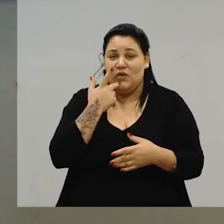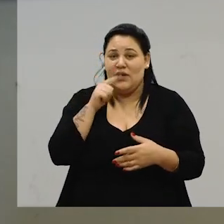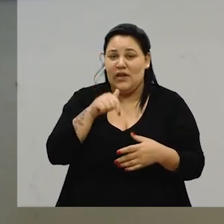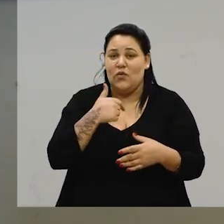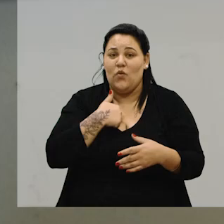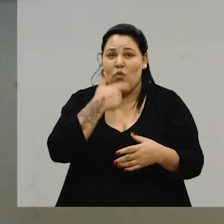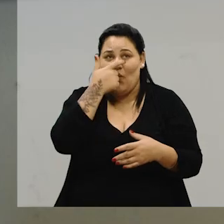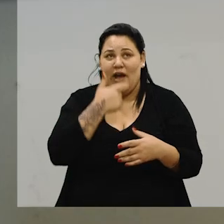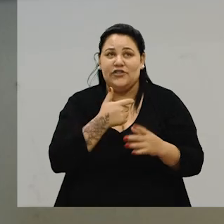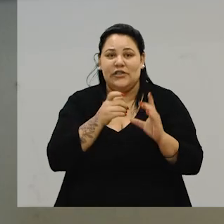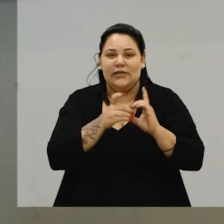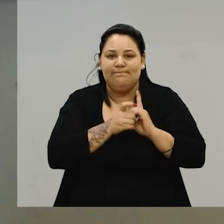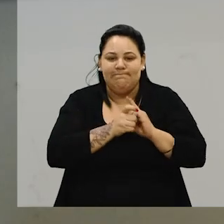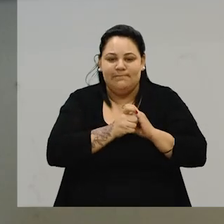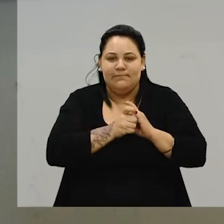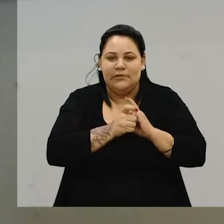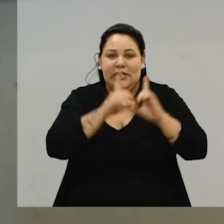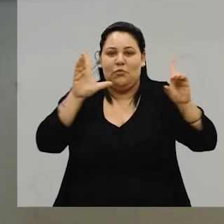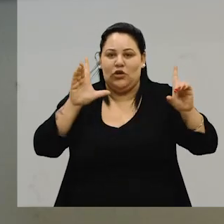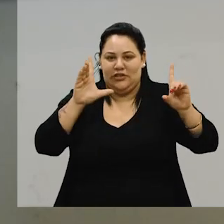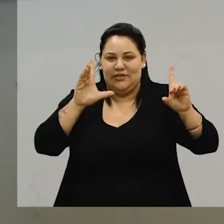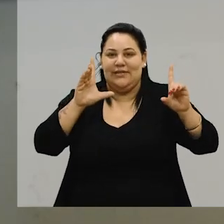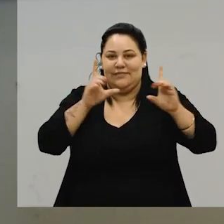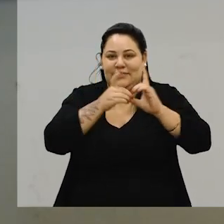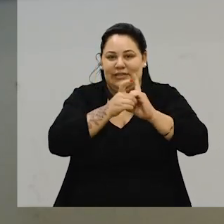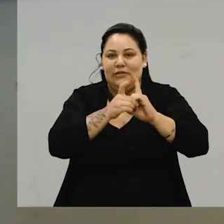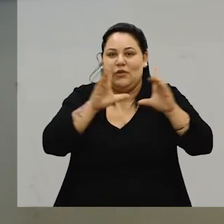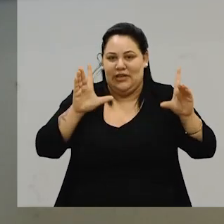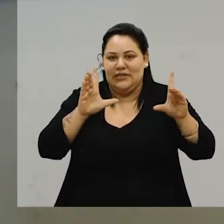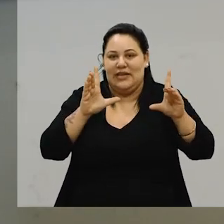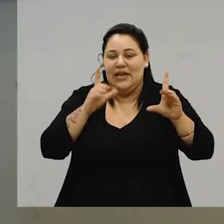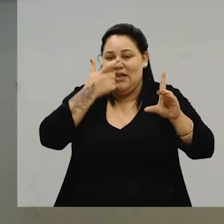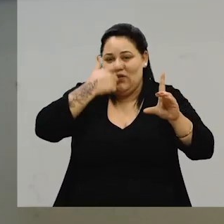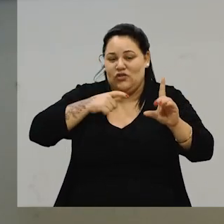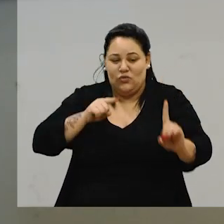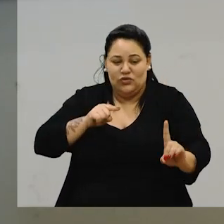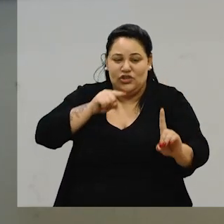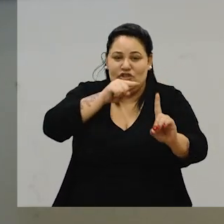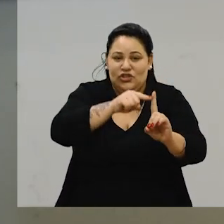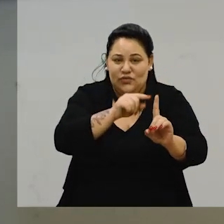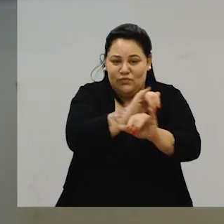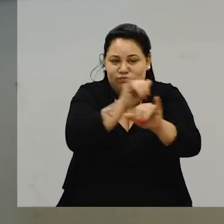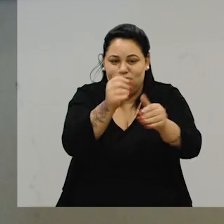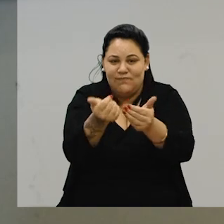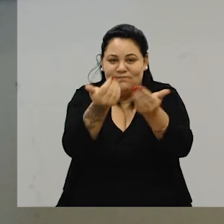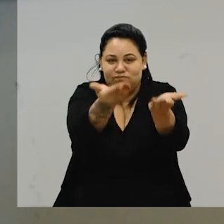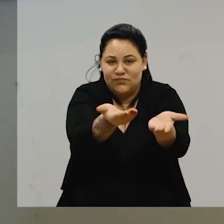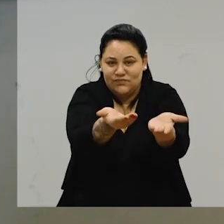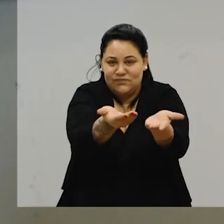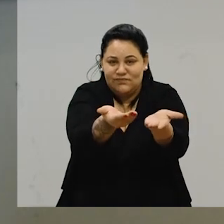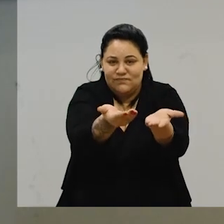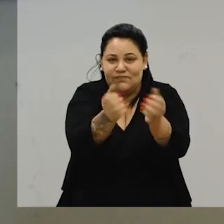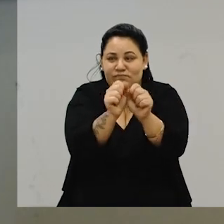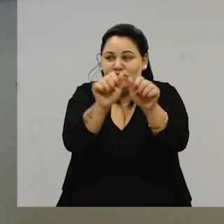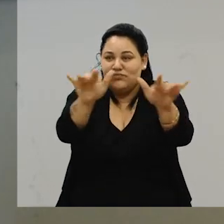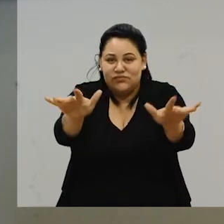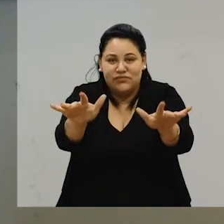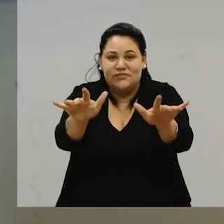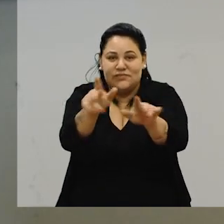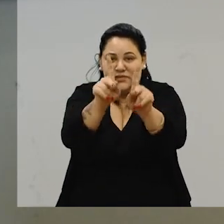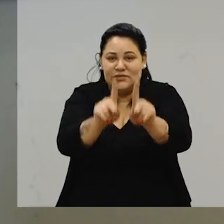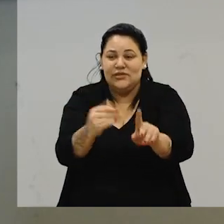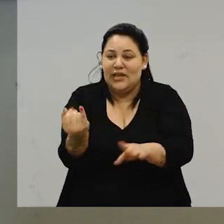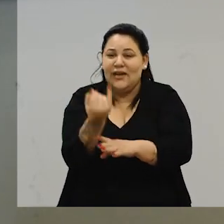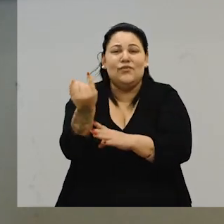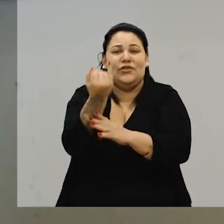que é a democratização também, né, é o alcance público e genuíno e também da informação tão importante,